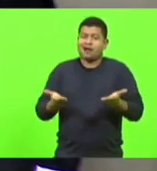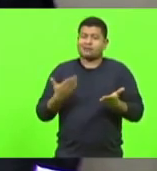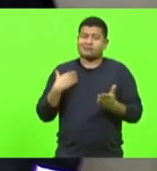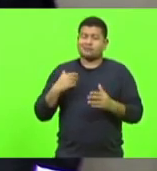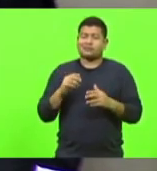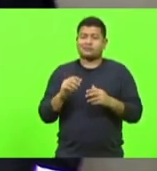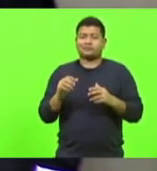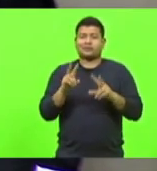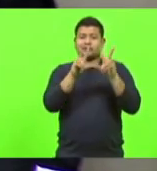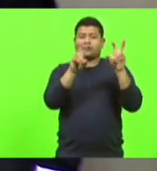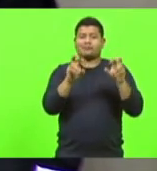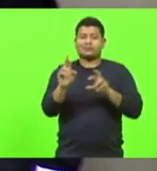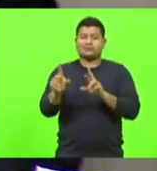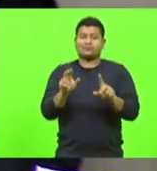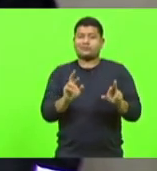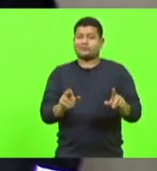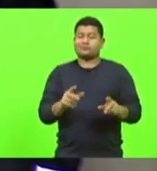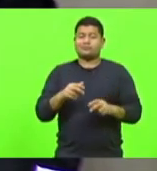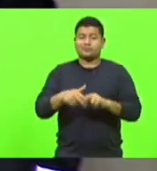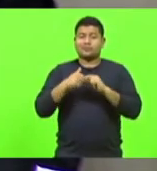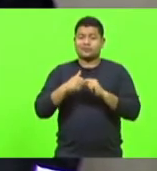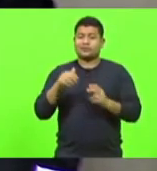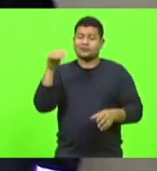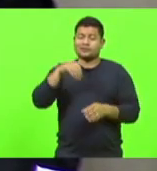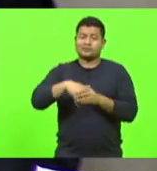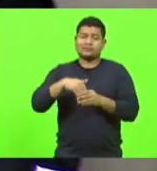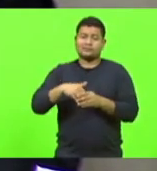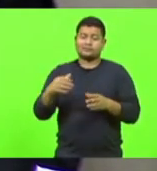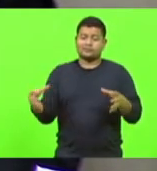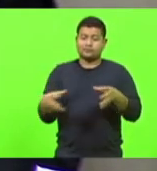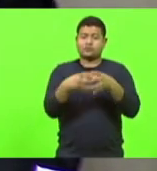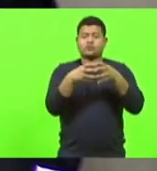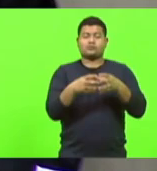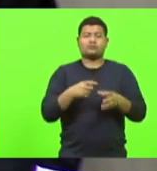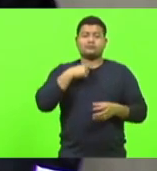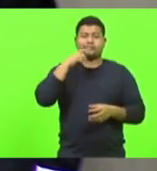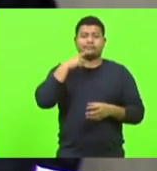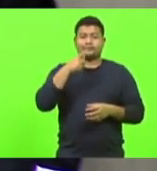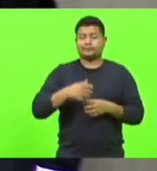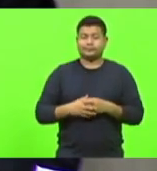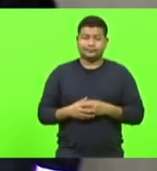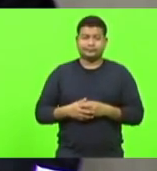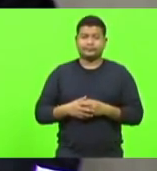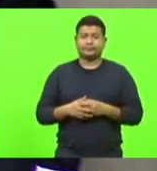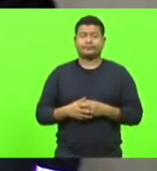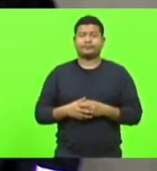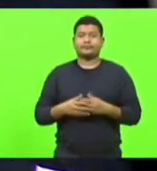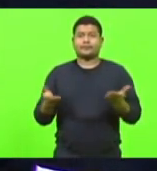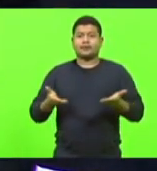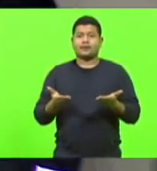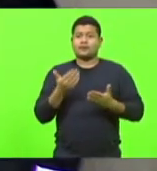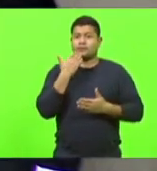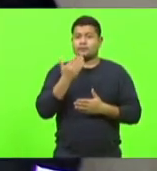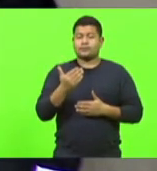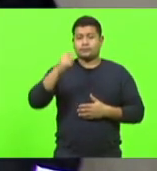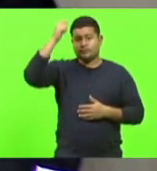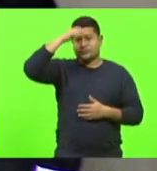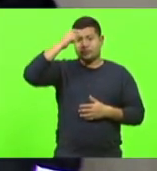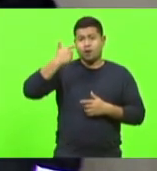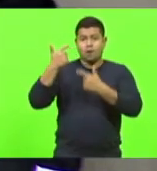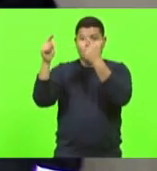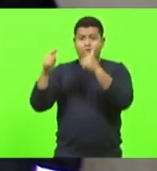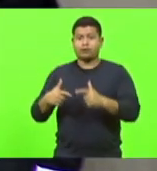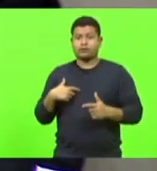nosso fazermos a votação em bloco Ok brasileiro é aquele mesmo Deputado Mauricio eskudlark outros